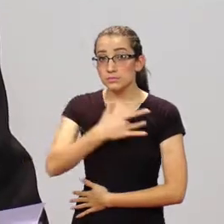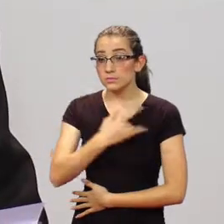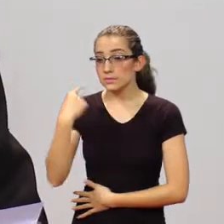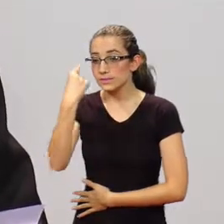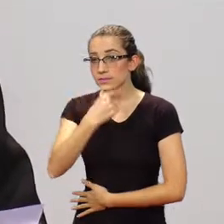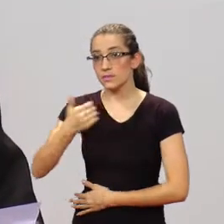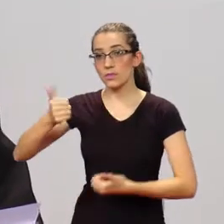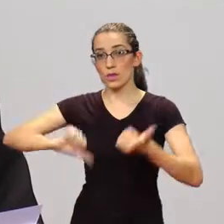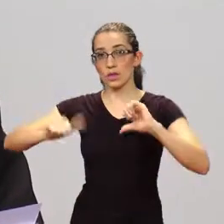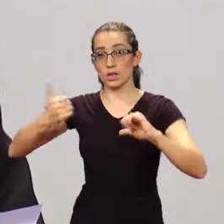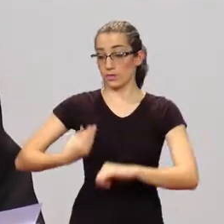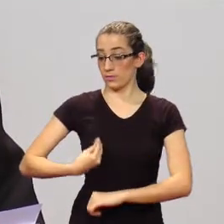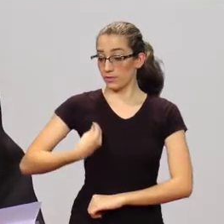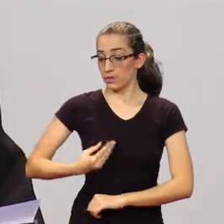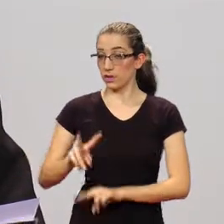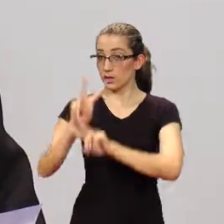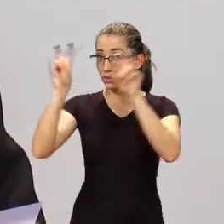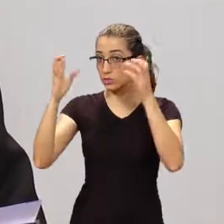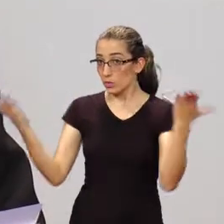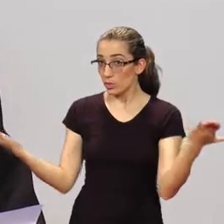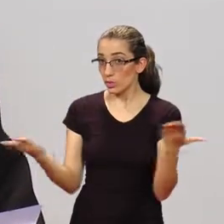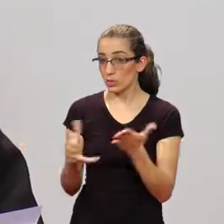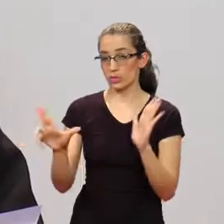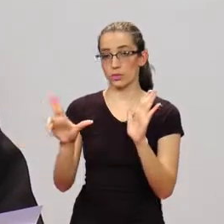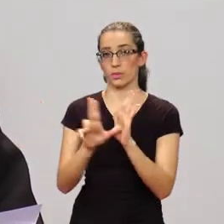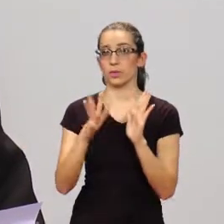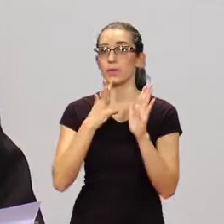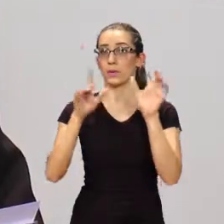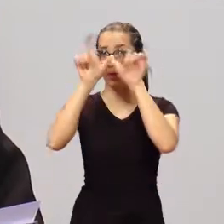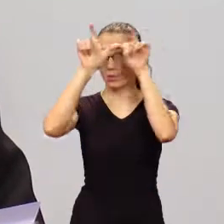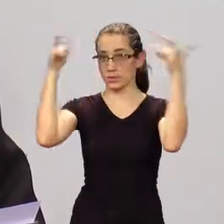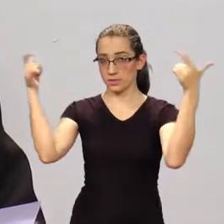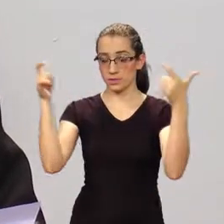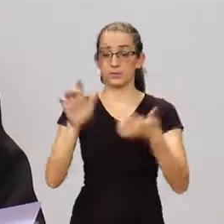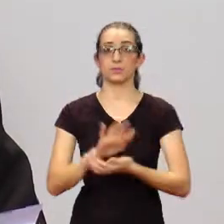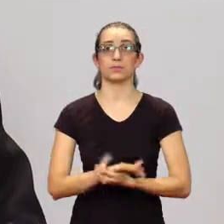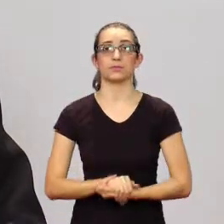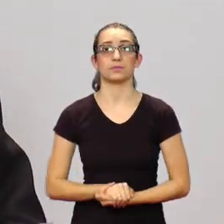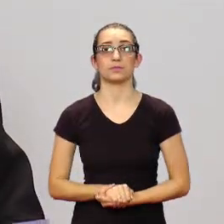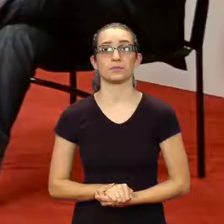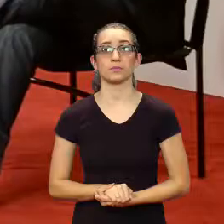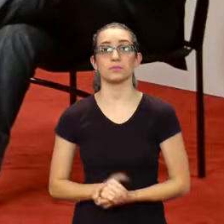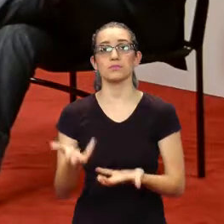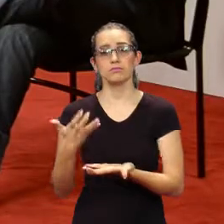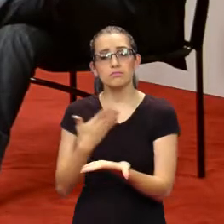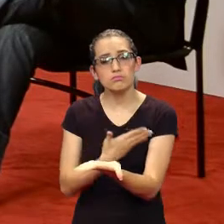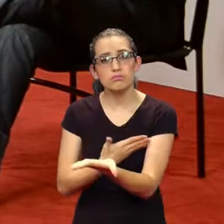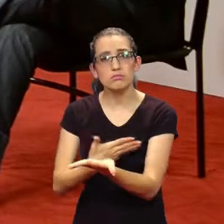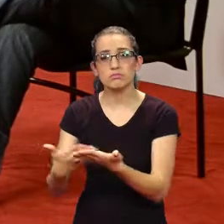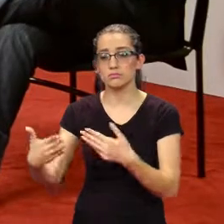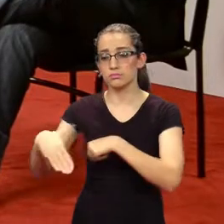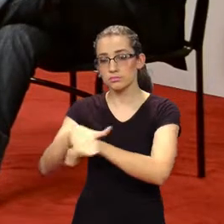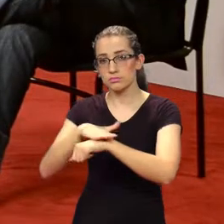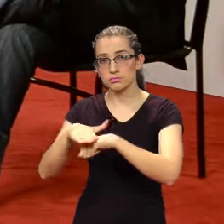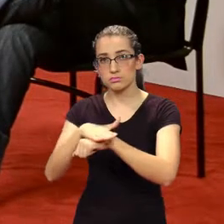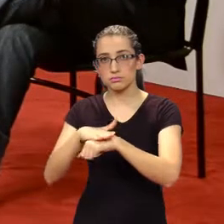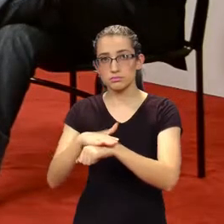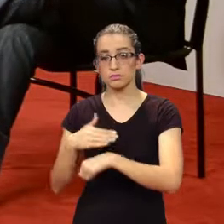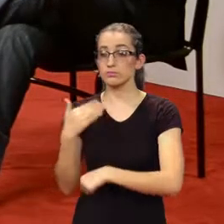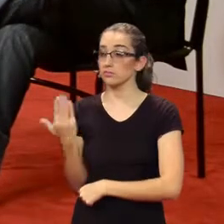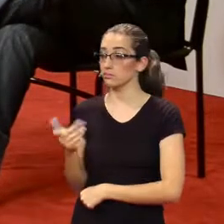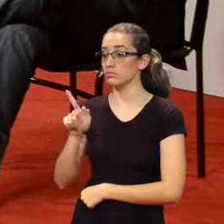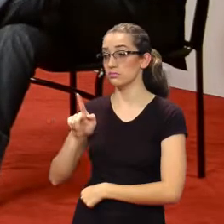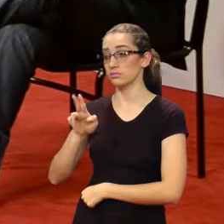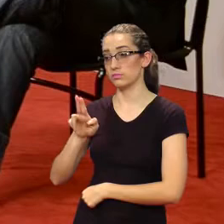Saúde bucal e qualidade de vida é o assunto do Ulbra Conhecimento desta semana. E eu quero começar a nossa conversa